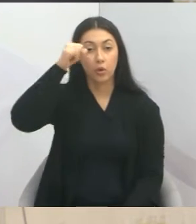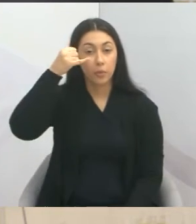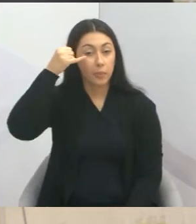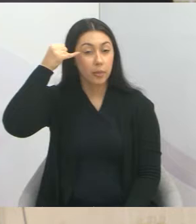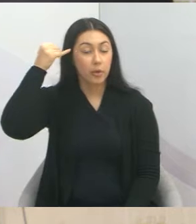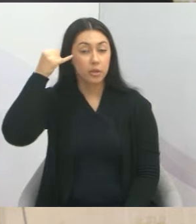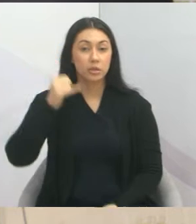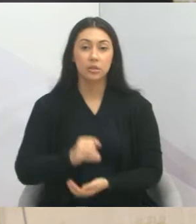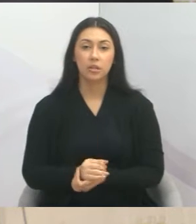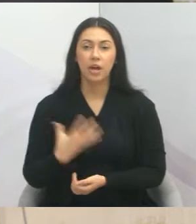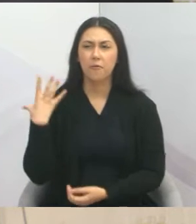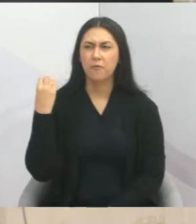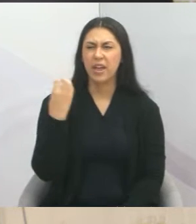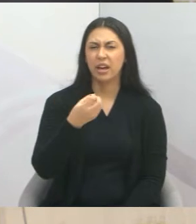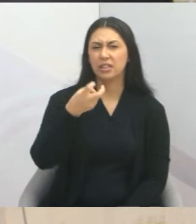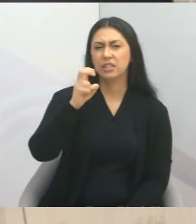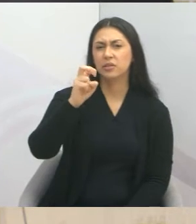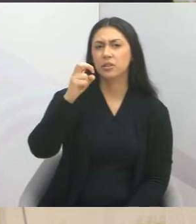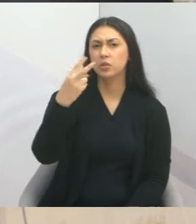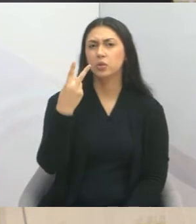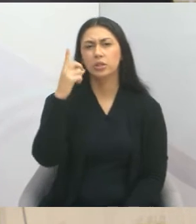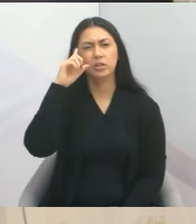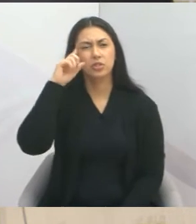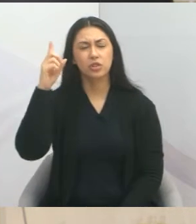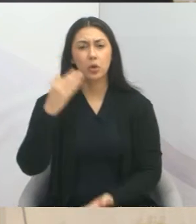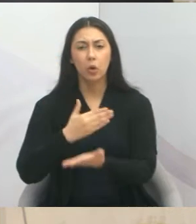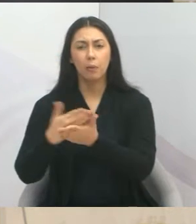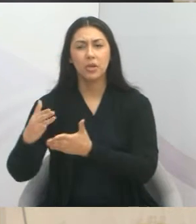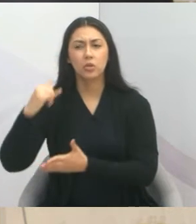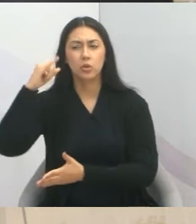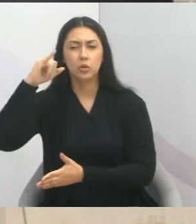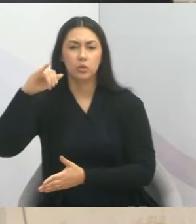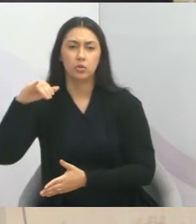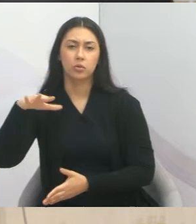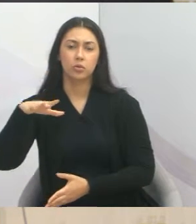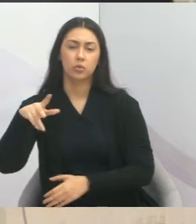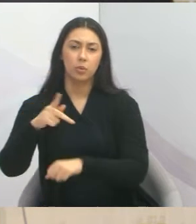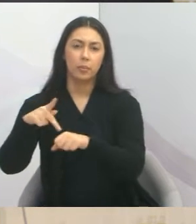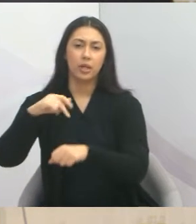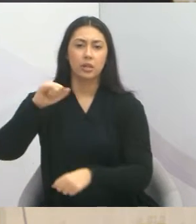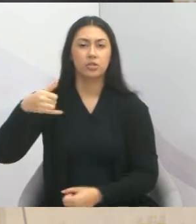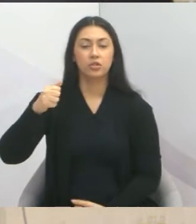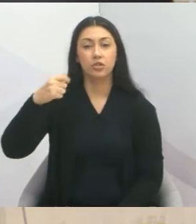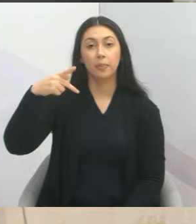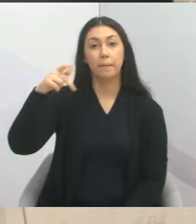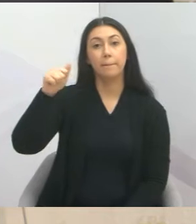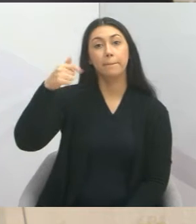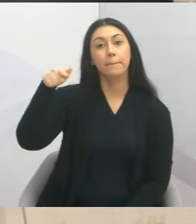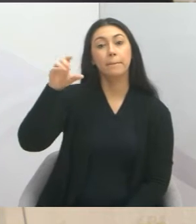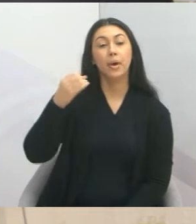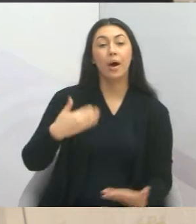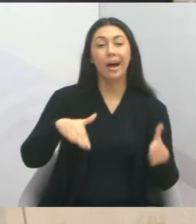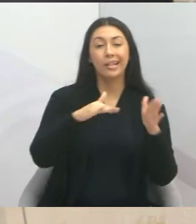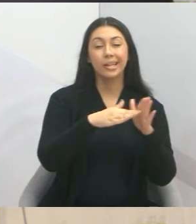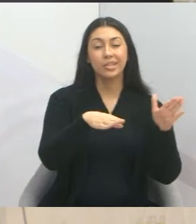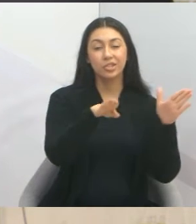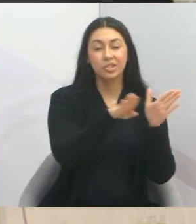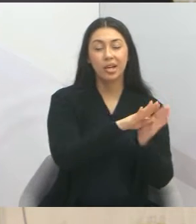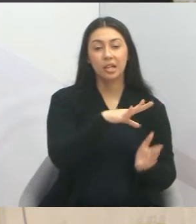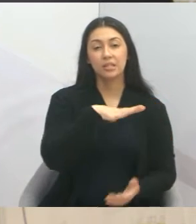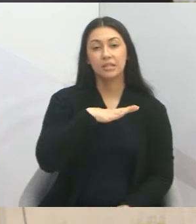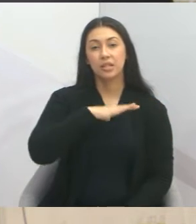viagem de 52 dias começou no porto de Kobe e terminou no porto de Santos em 18 de junho de